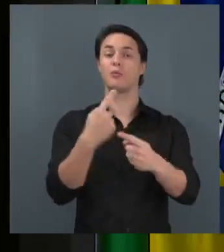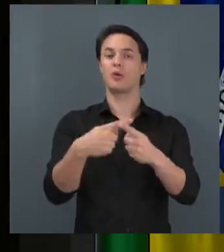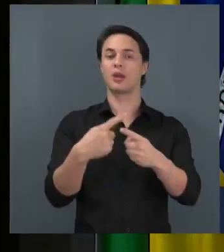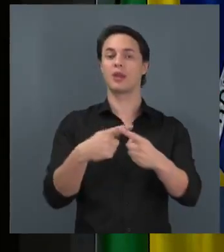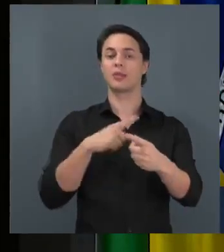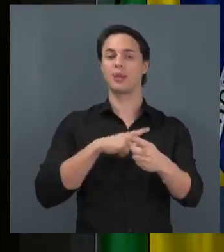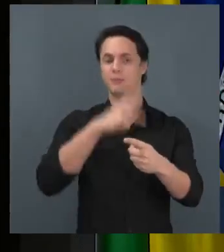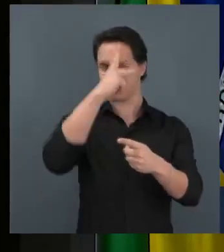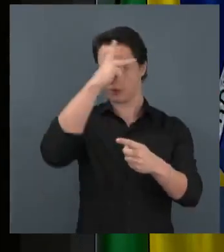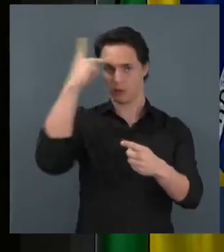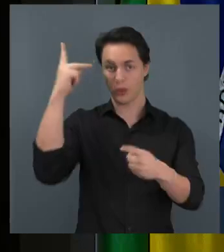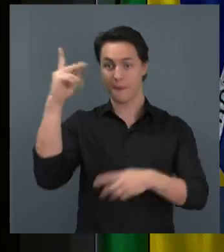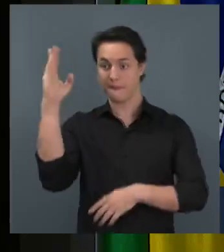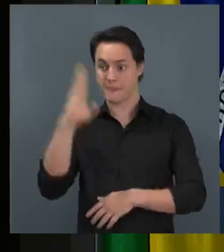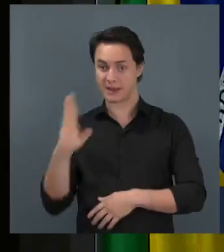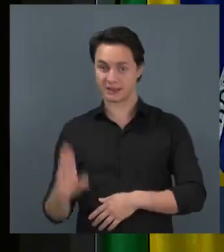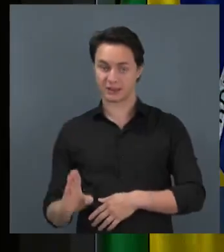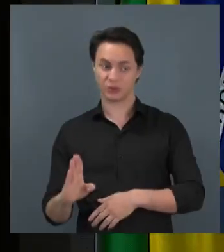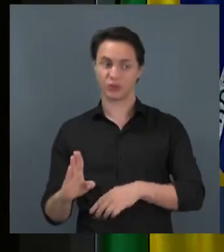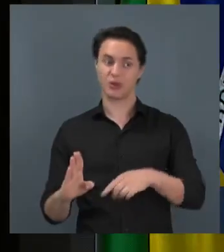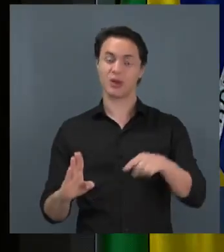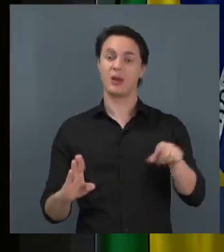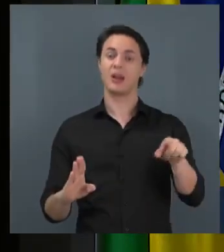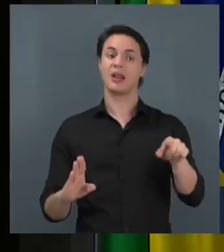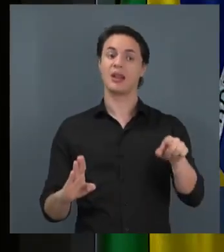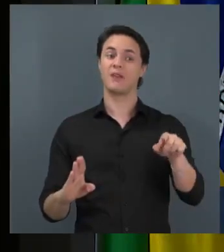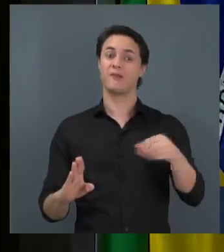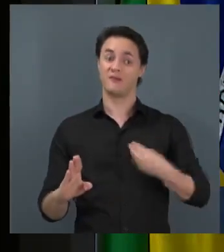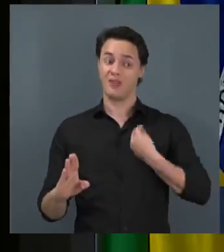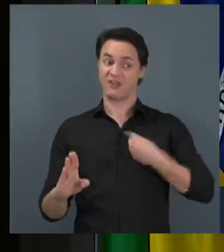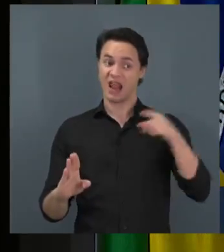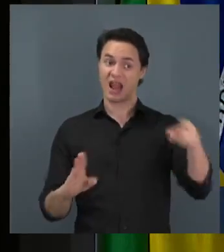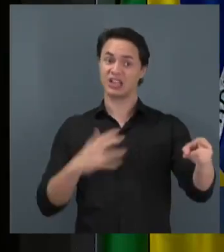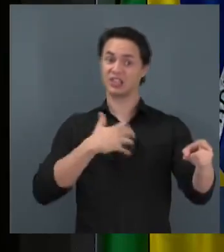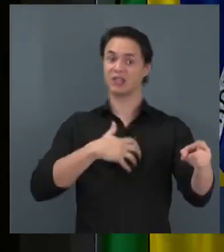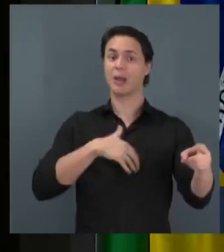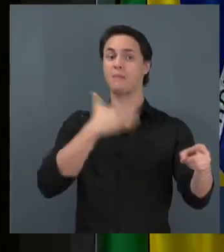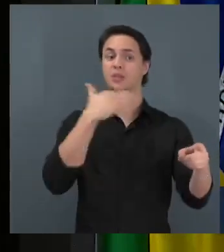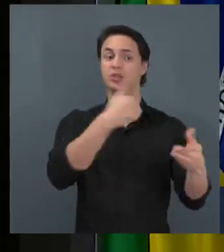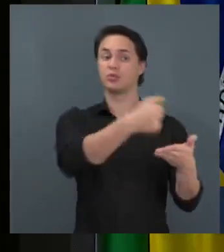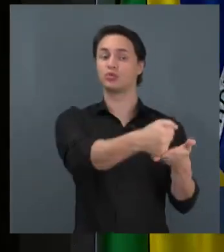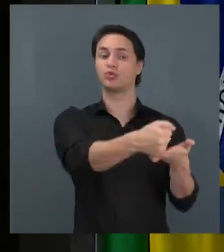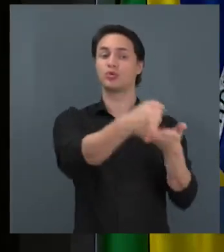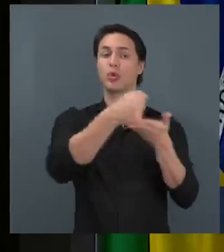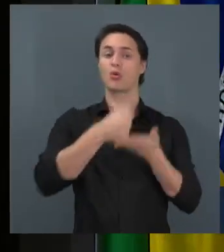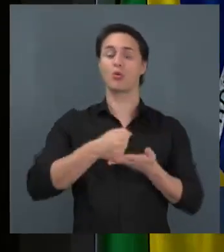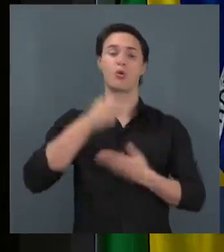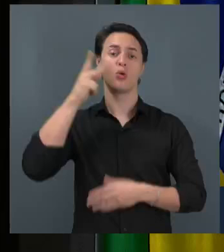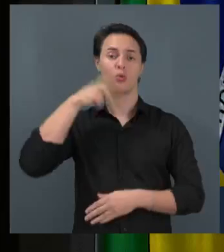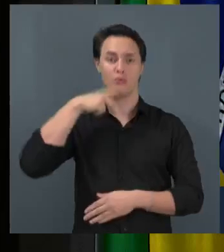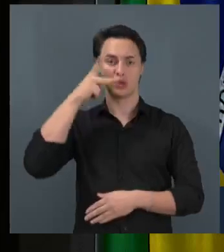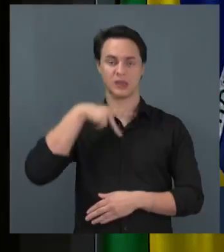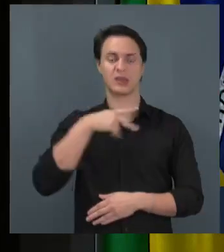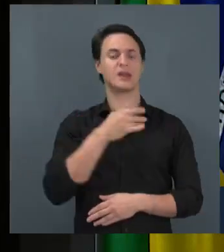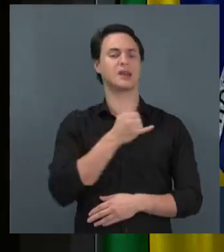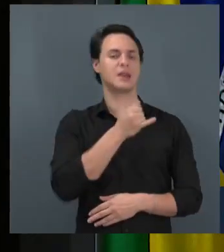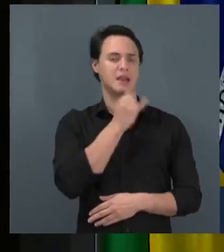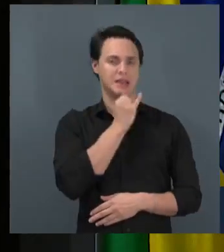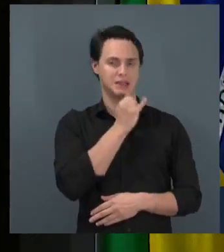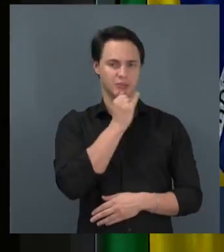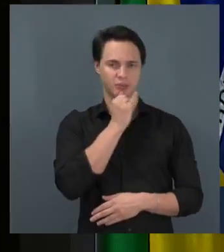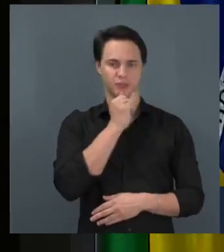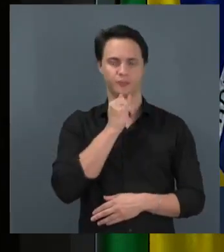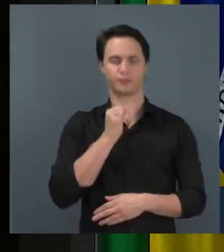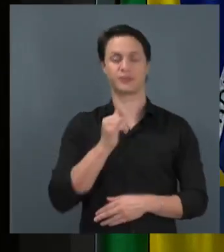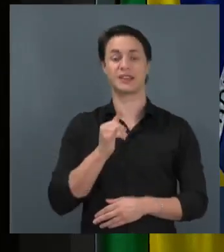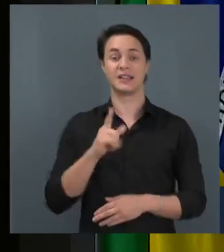argentino requerendo asilo político. Dentre esses cidadãos, 5